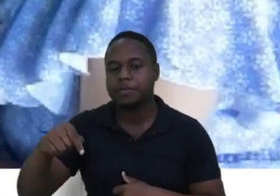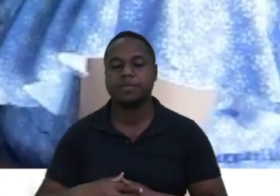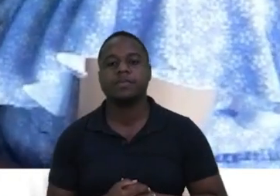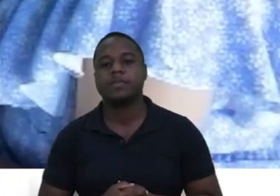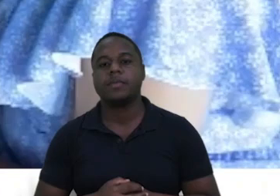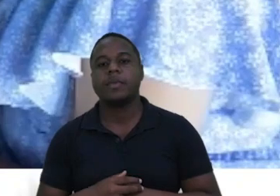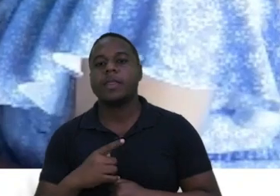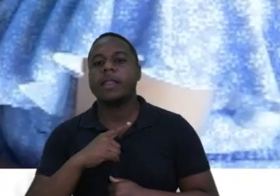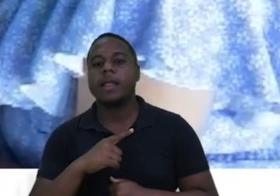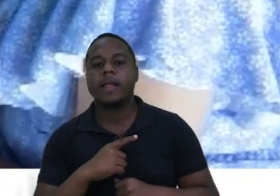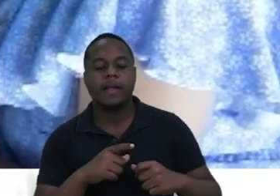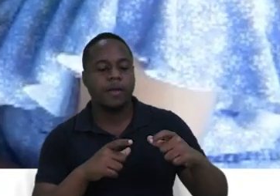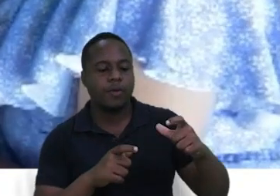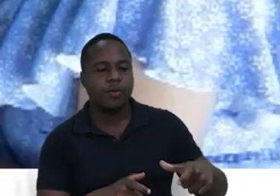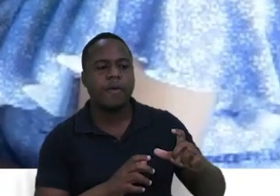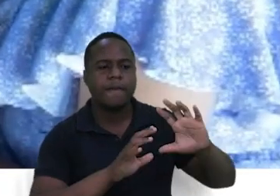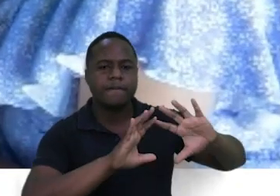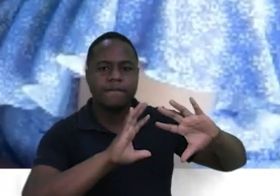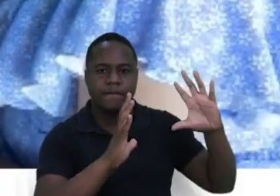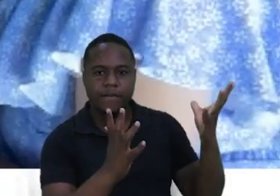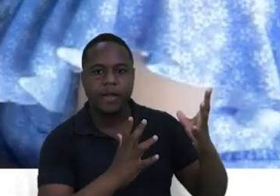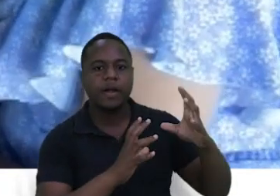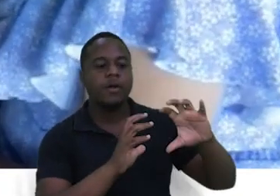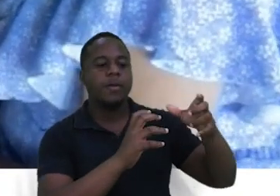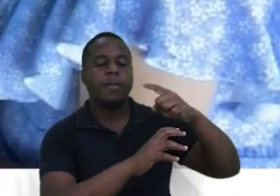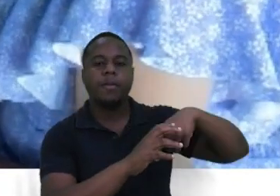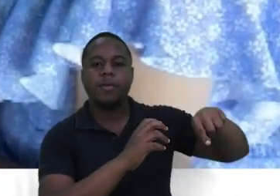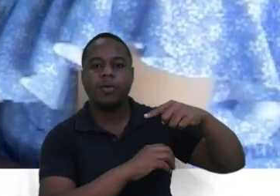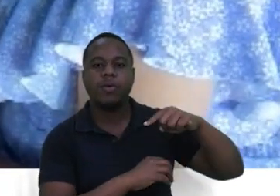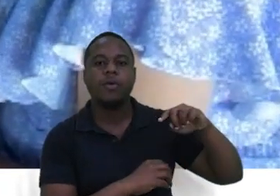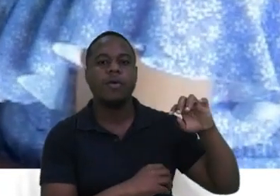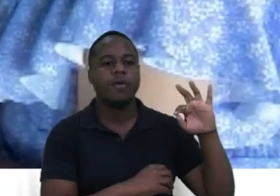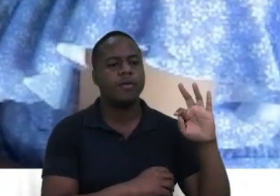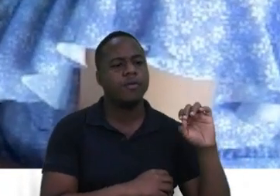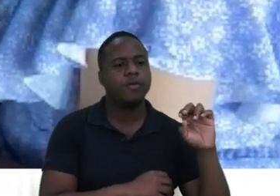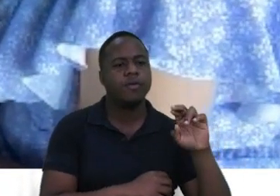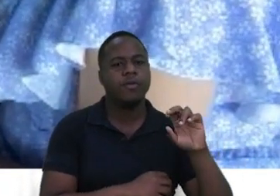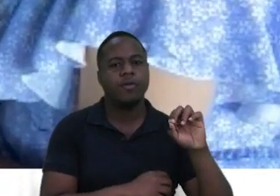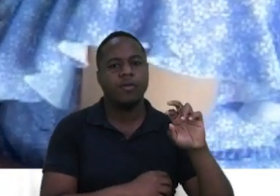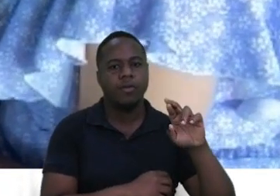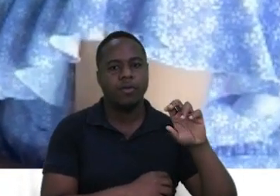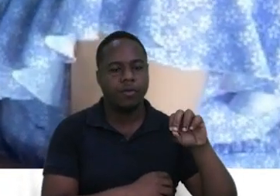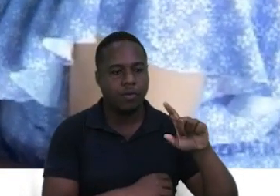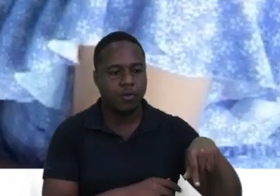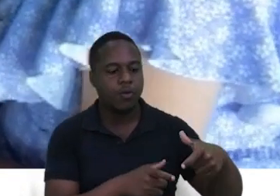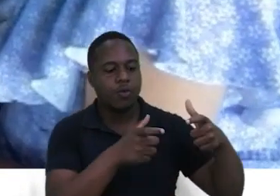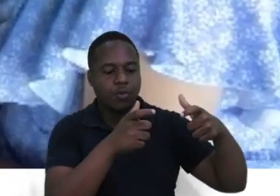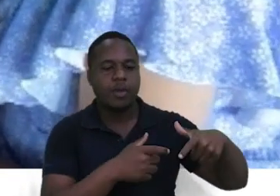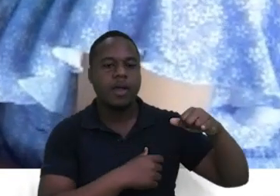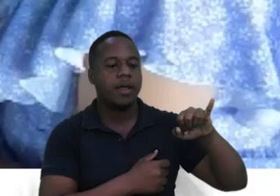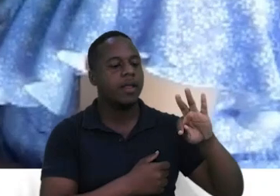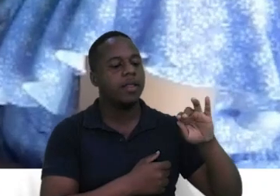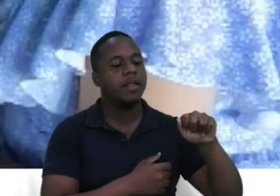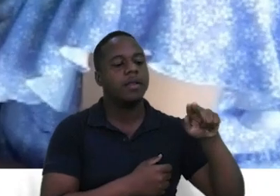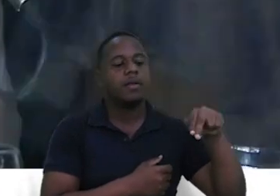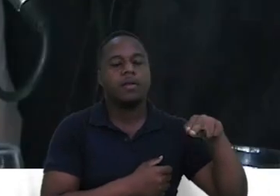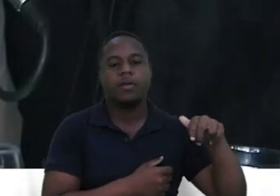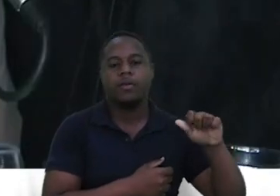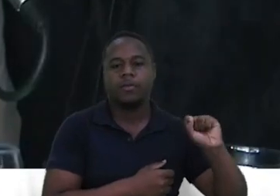de Itaúnas. Festival Internacional de Forró de Itaúnas. É. Sim. E aí